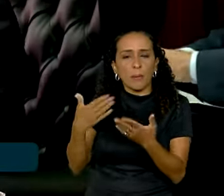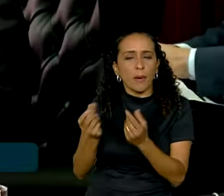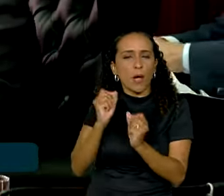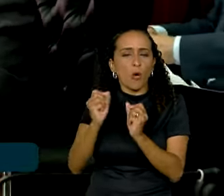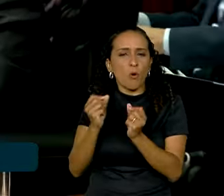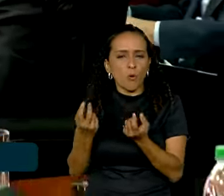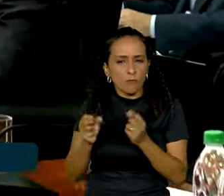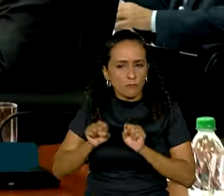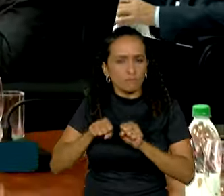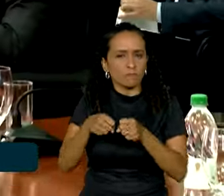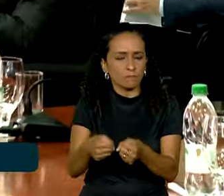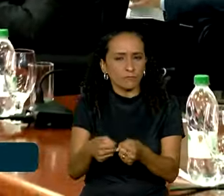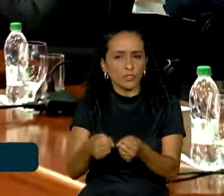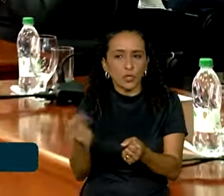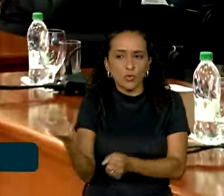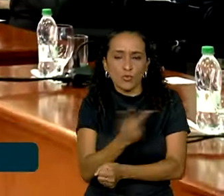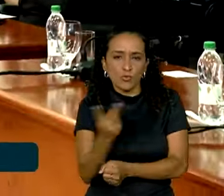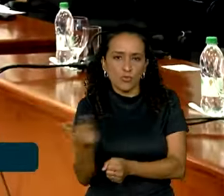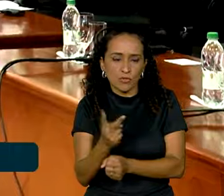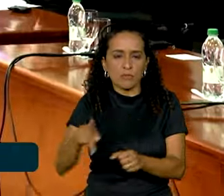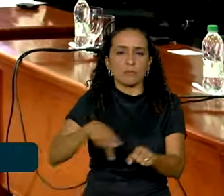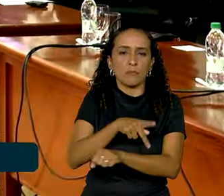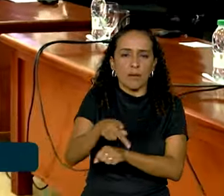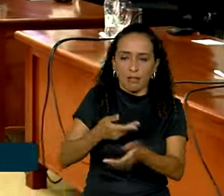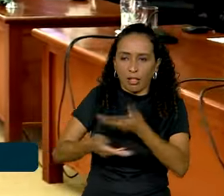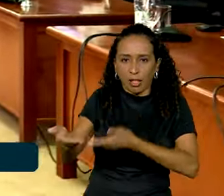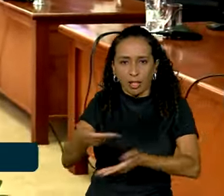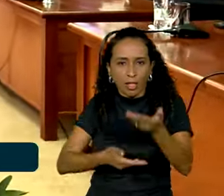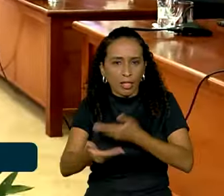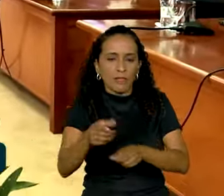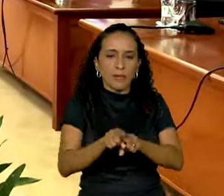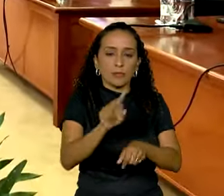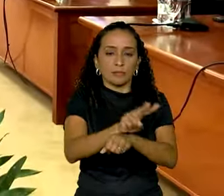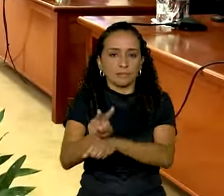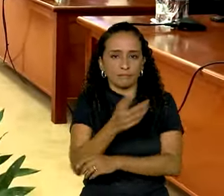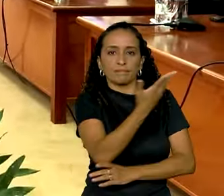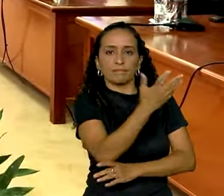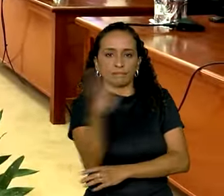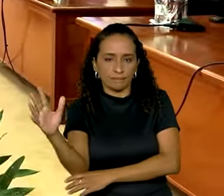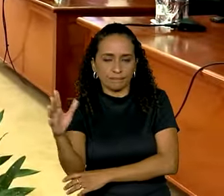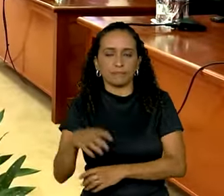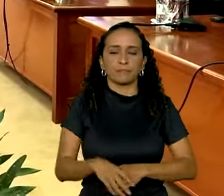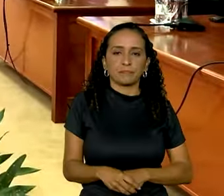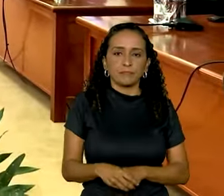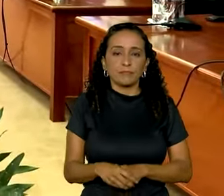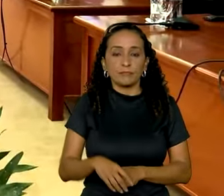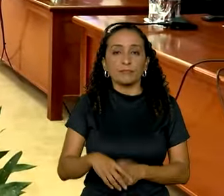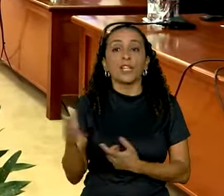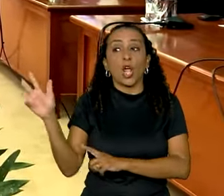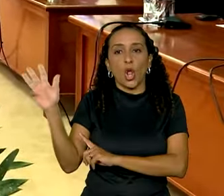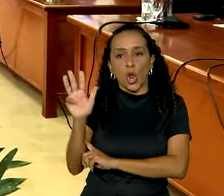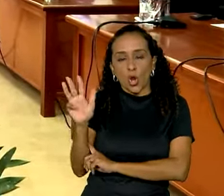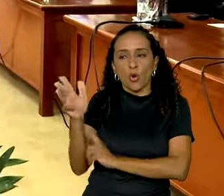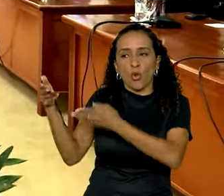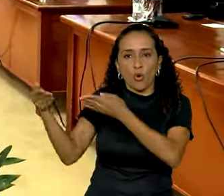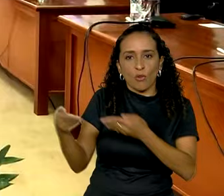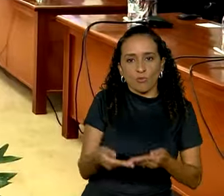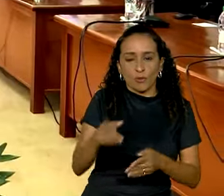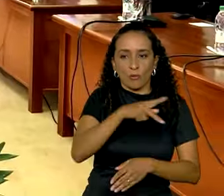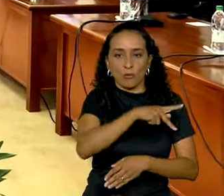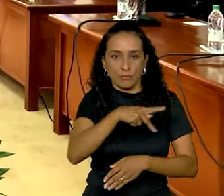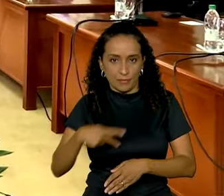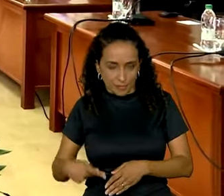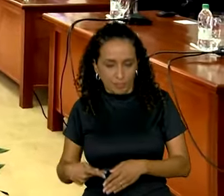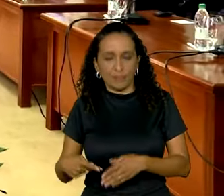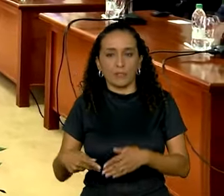o comércio entre os dois países e de preservação ambiental Lula convidou o presidente da Guiana